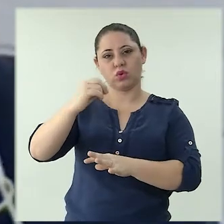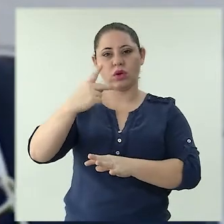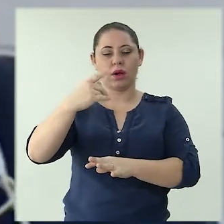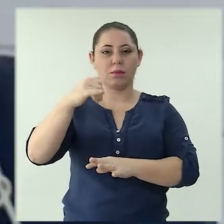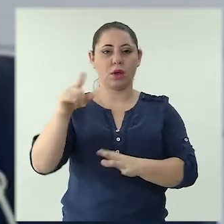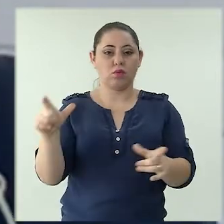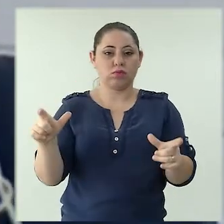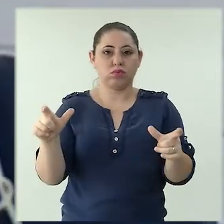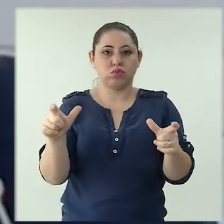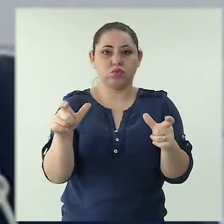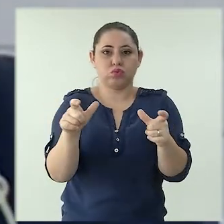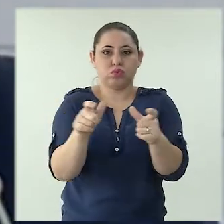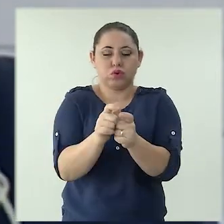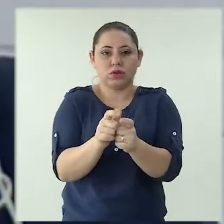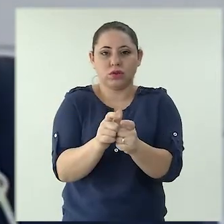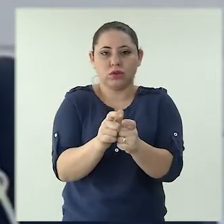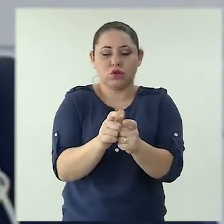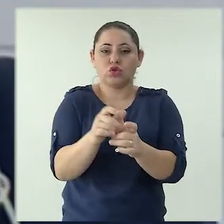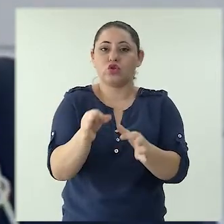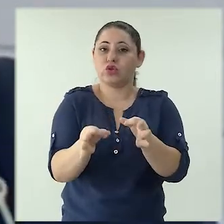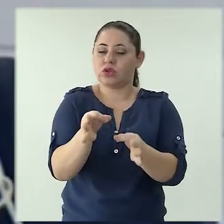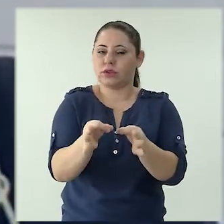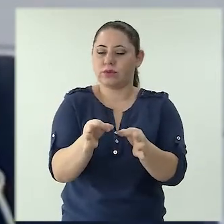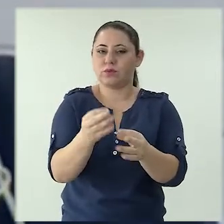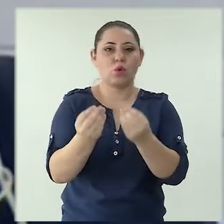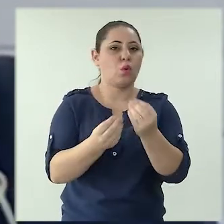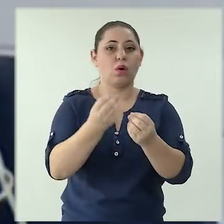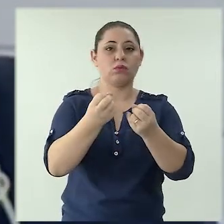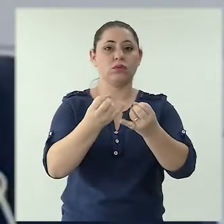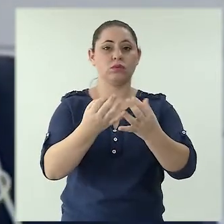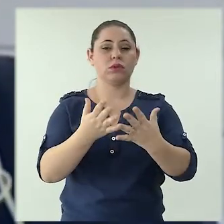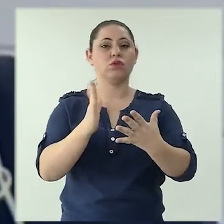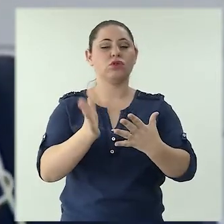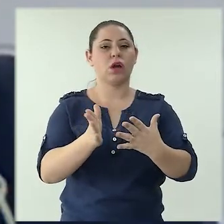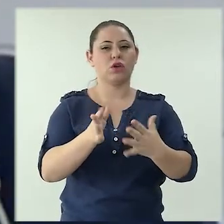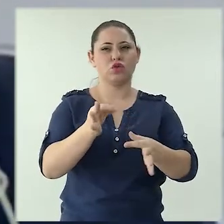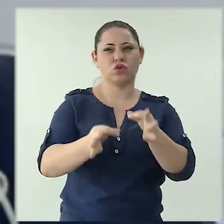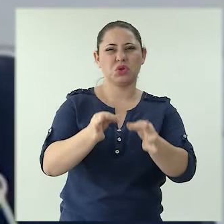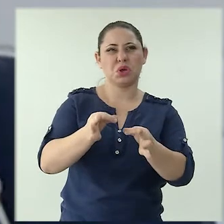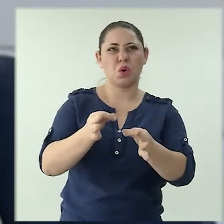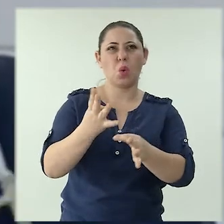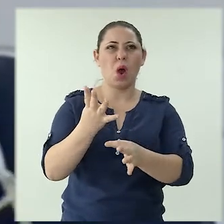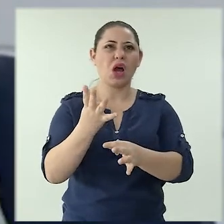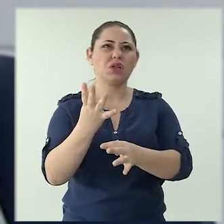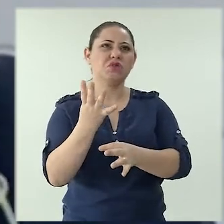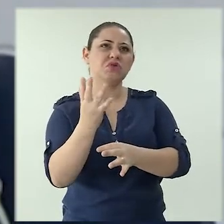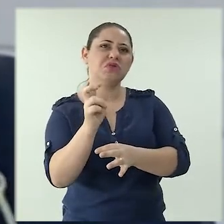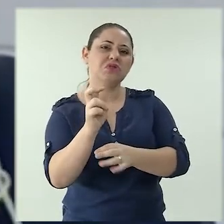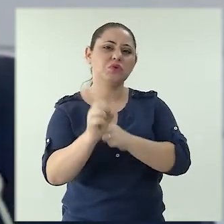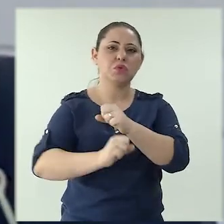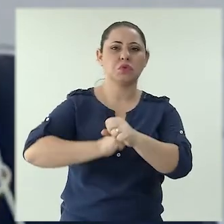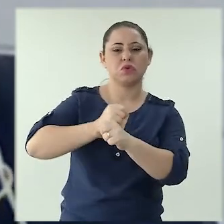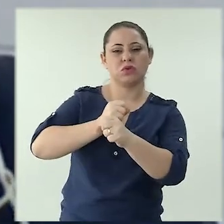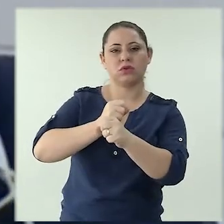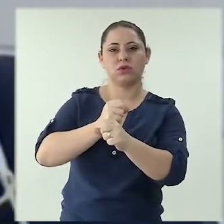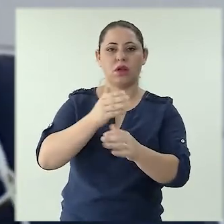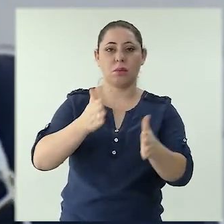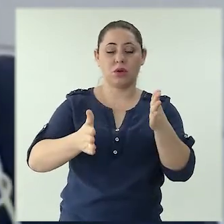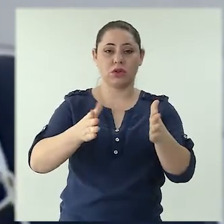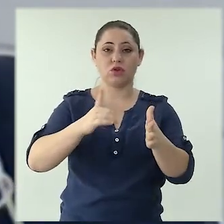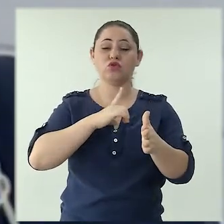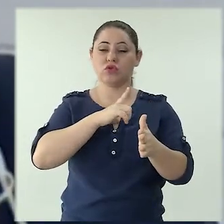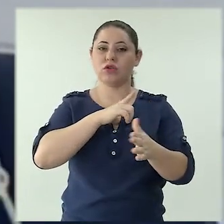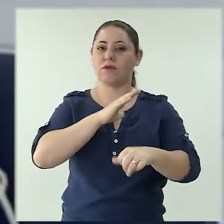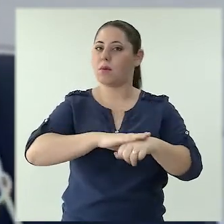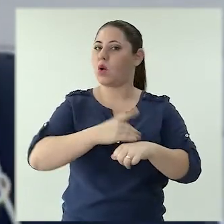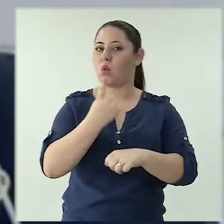ele vai se reduzir muito perante o judicial. Como eu disse anteriormente, o judicial pode levar aí 4, 5 anos. Eu tive processos